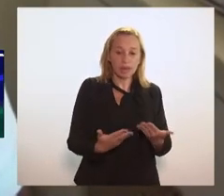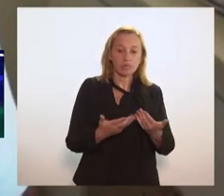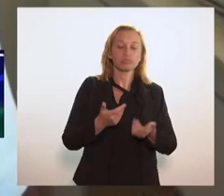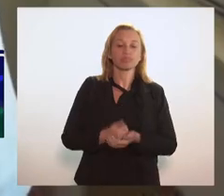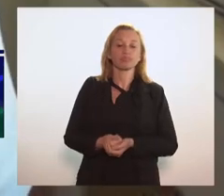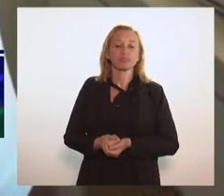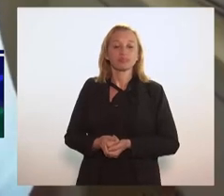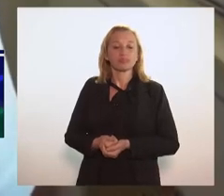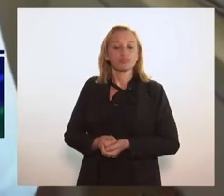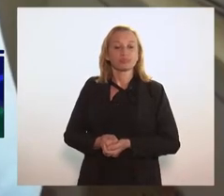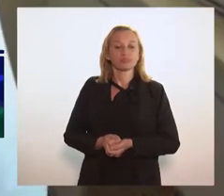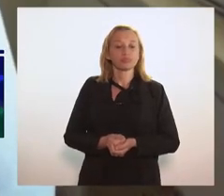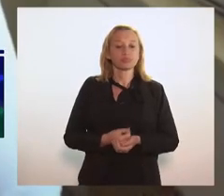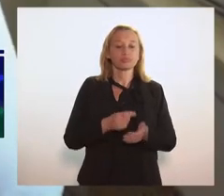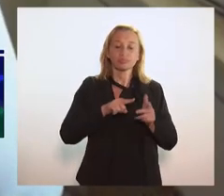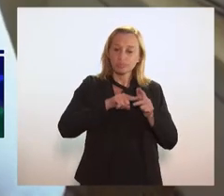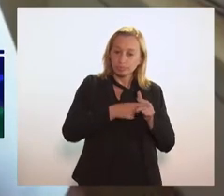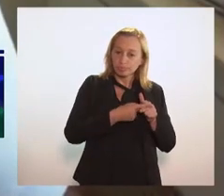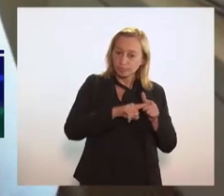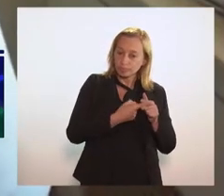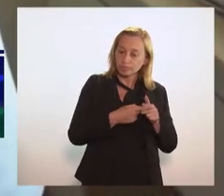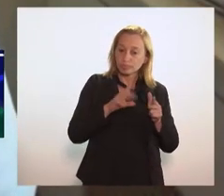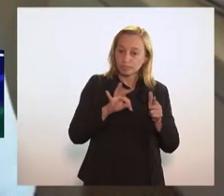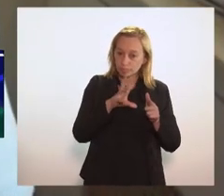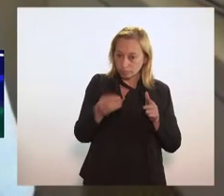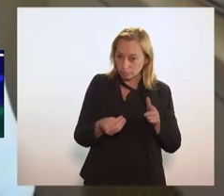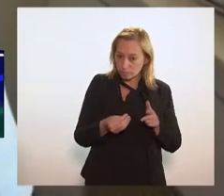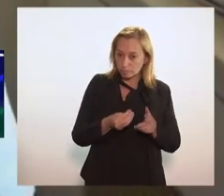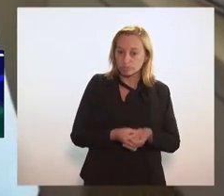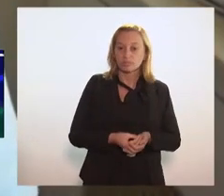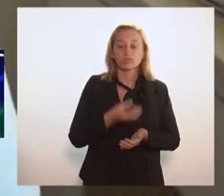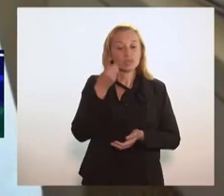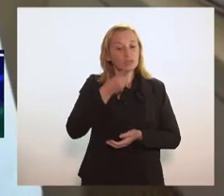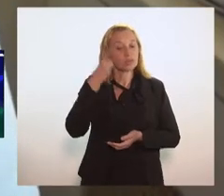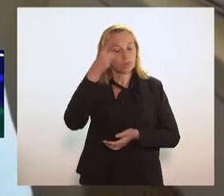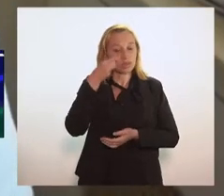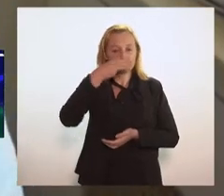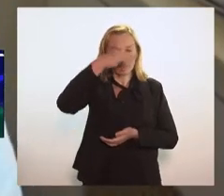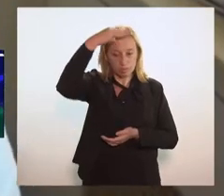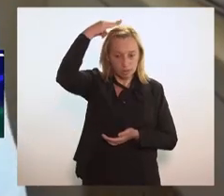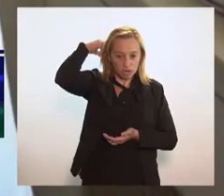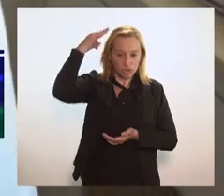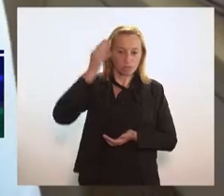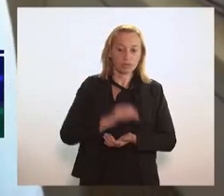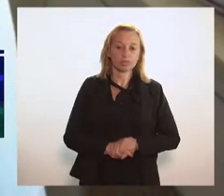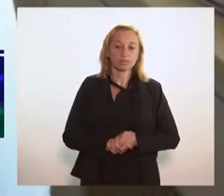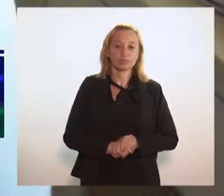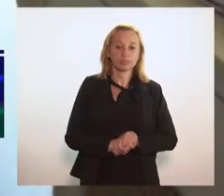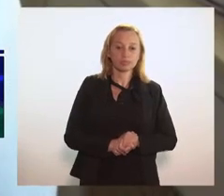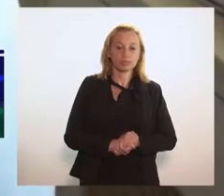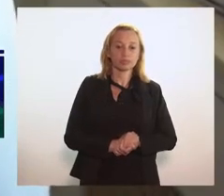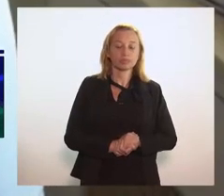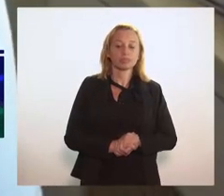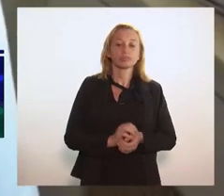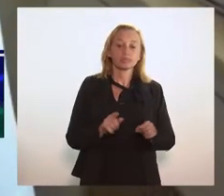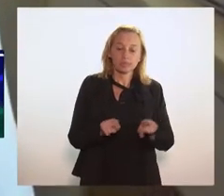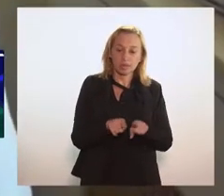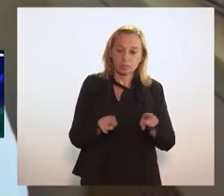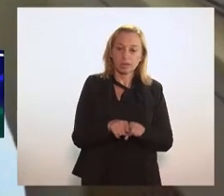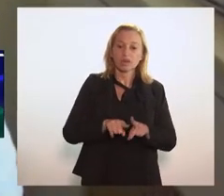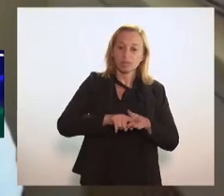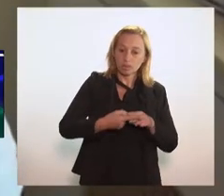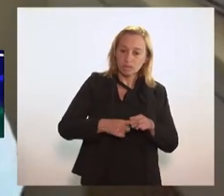tentei consertar isso tudo. E o deputado Márcio Pacheco tentou consertar